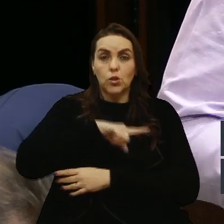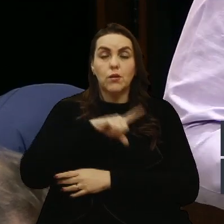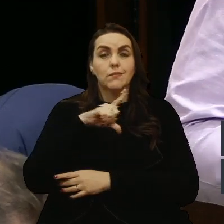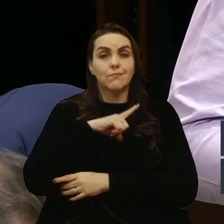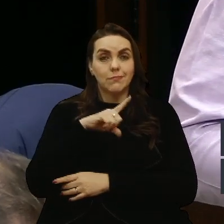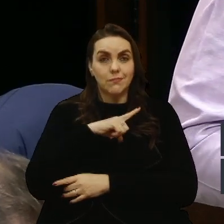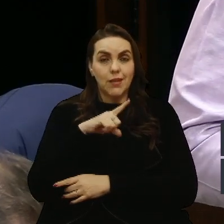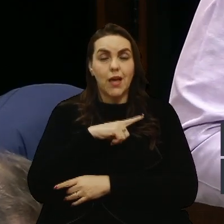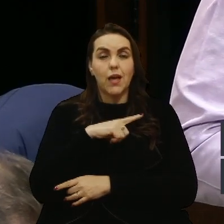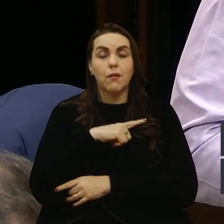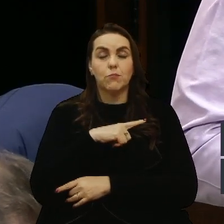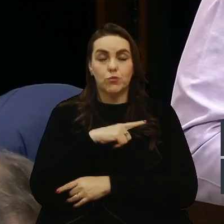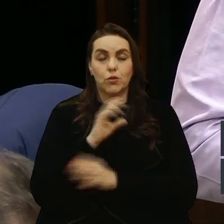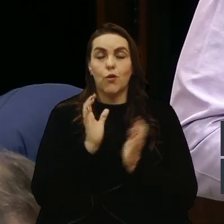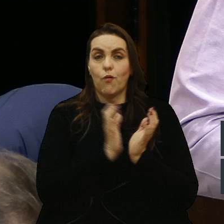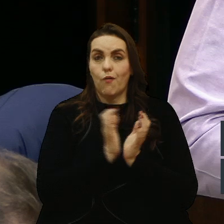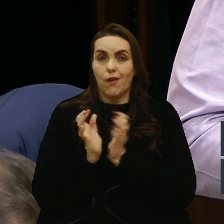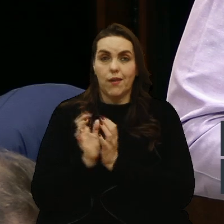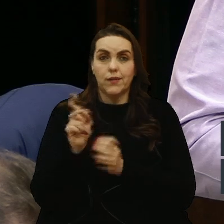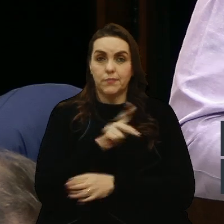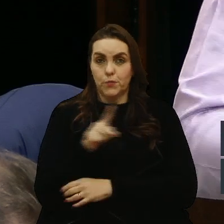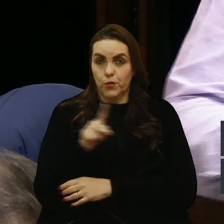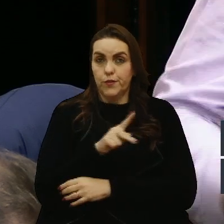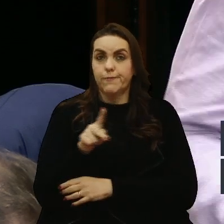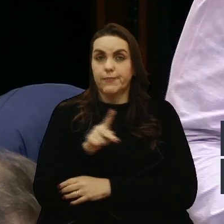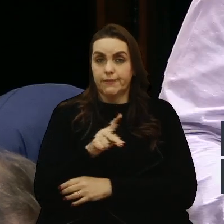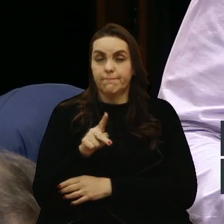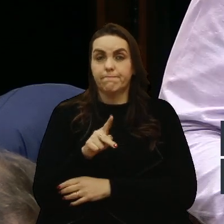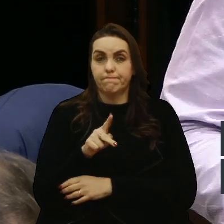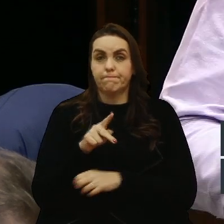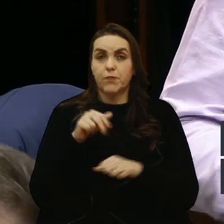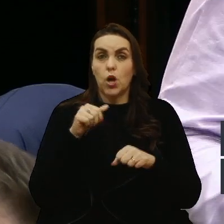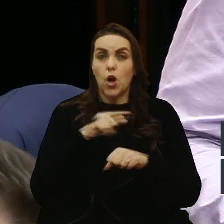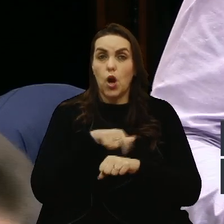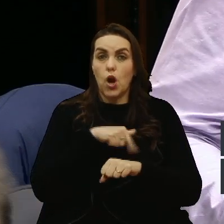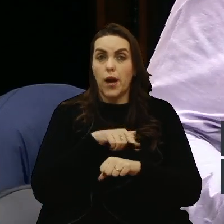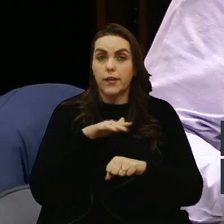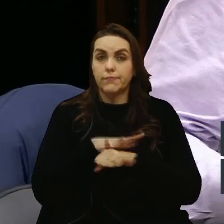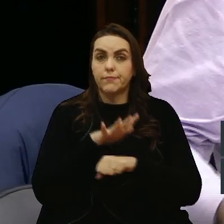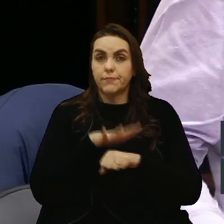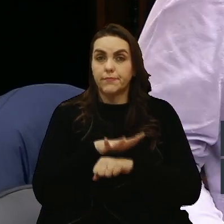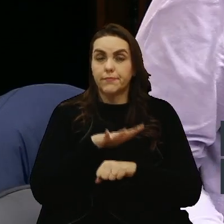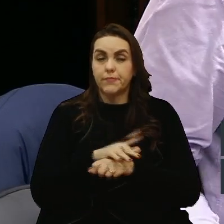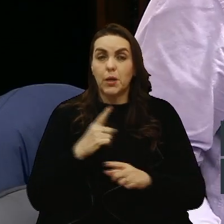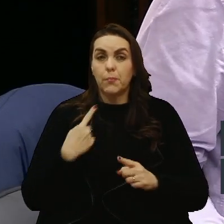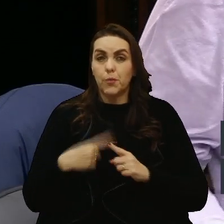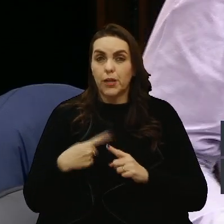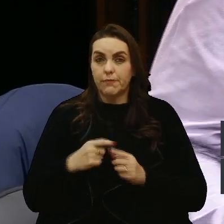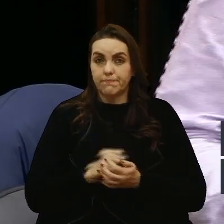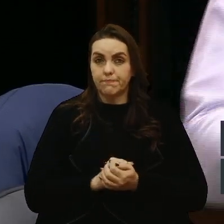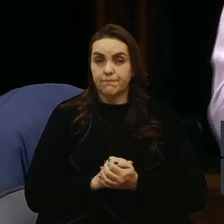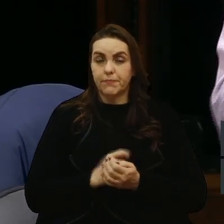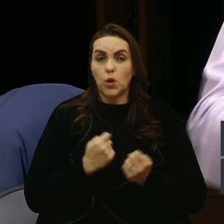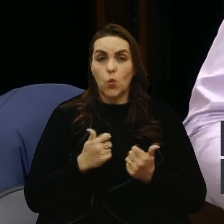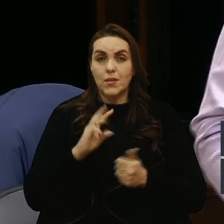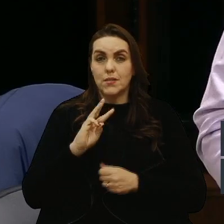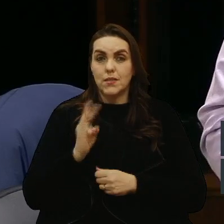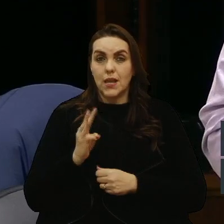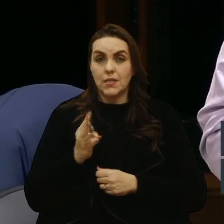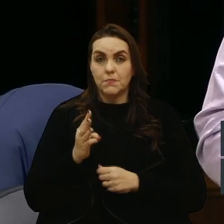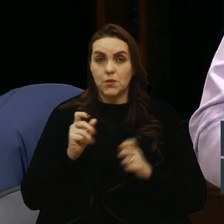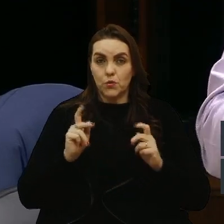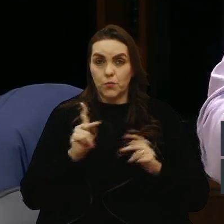grande de colegas professores com hora extra. E por quê? Bom, são quase 3.000 professores e a maioria